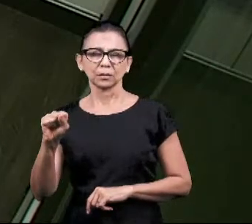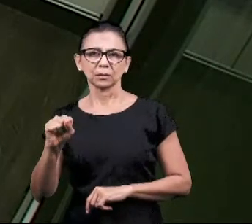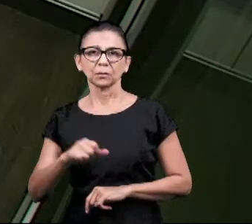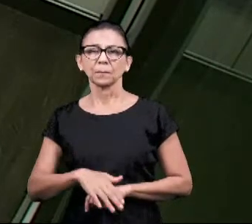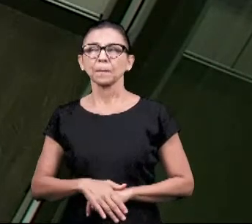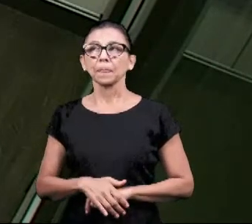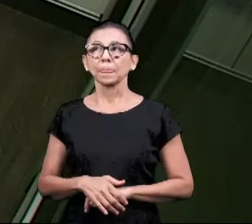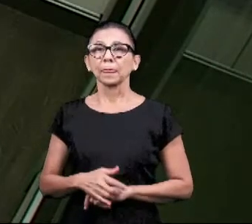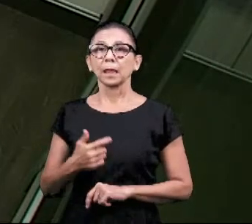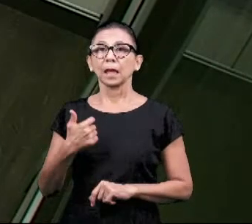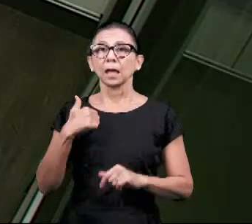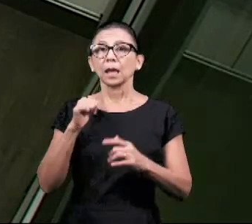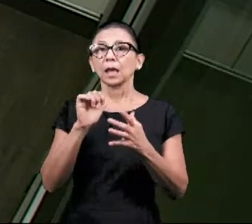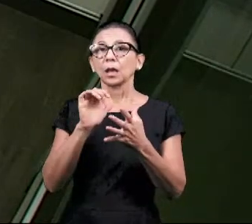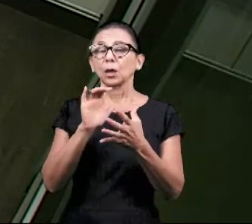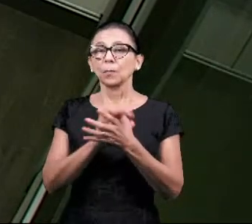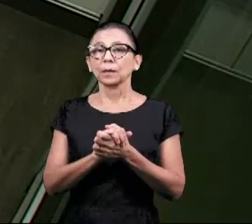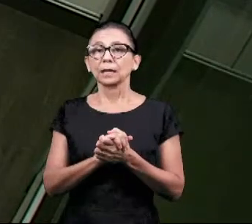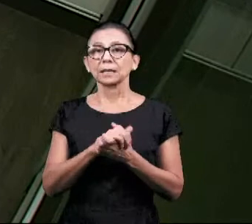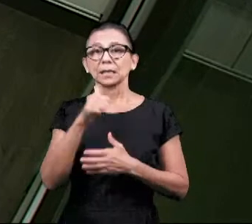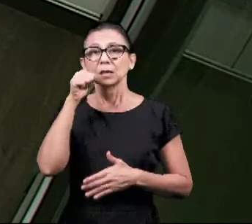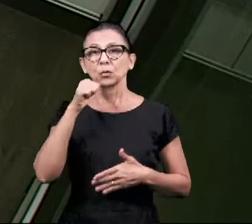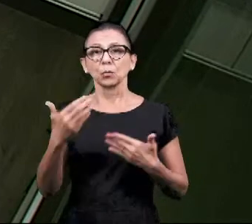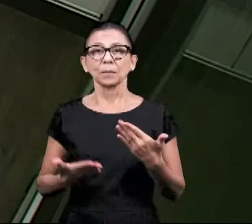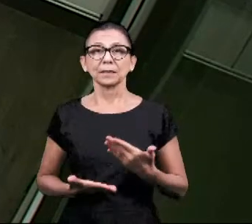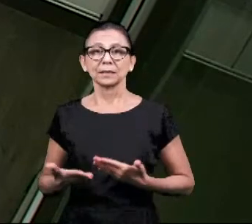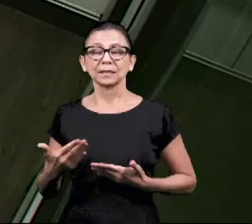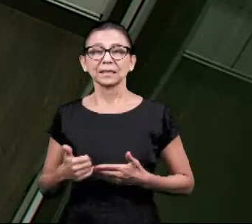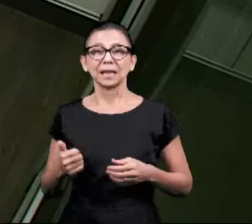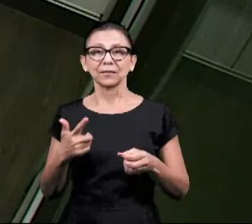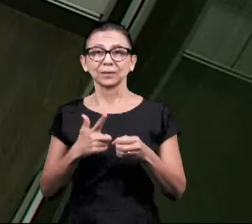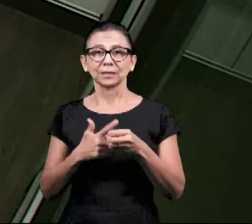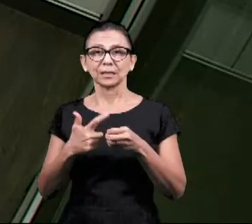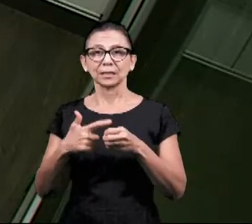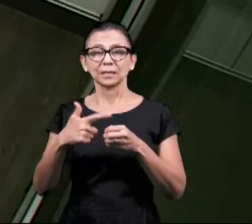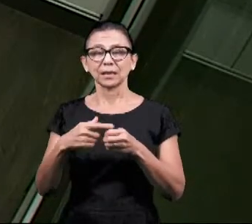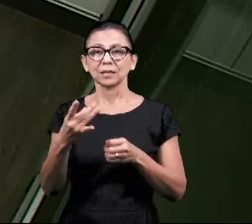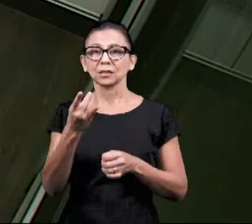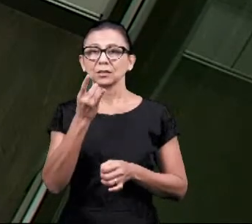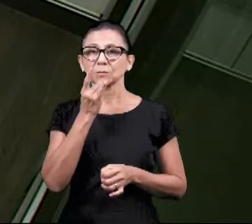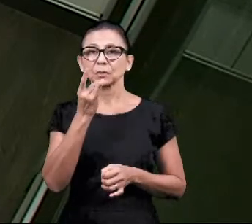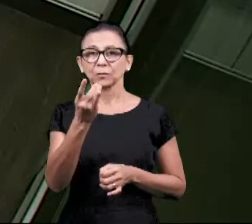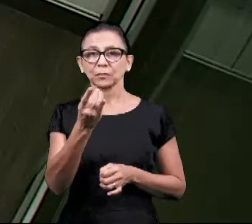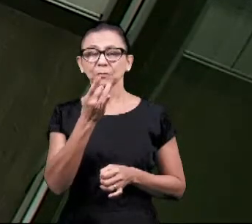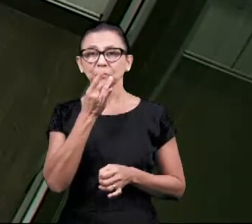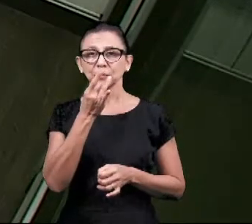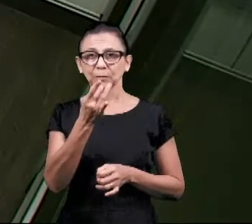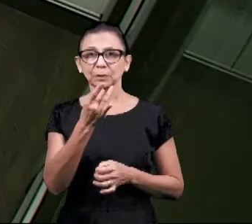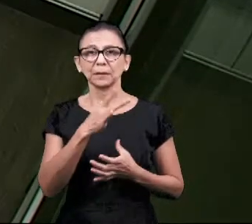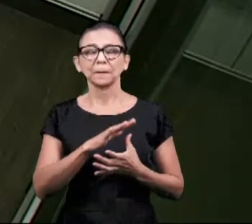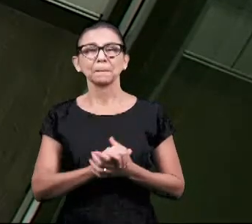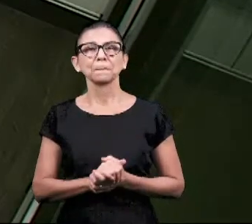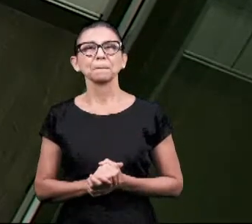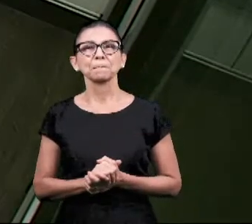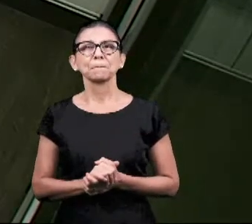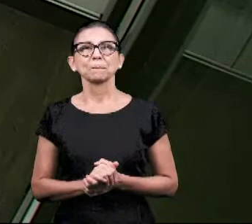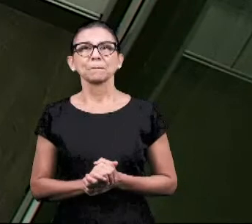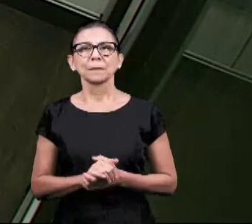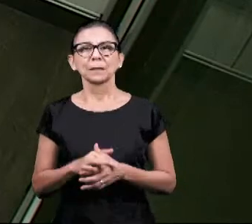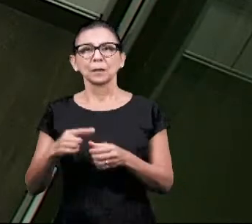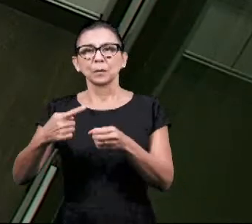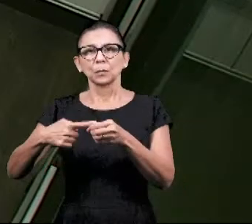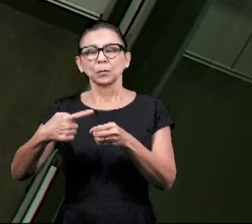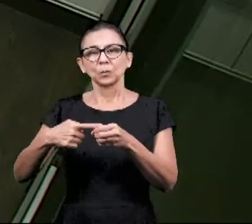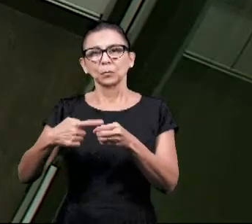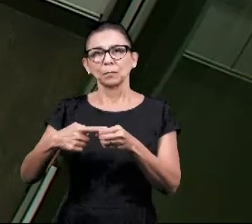com uma irmã lá da cidade de Cachoeira de Itapemirim, na igreja lá do Ferroviários, do bairro do Ferroviários, que era naquela época a única igreja que tinha